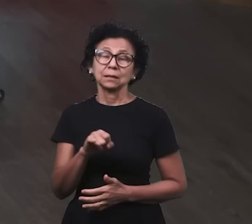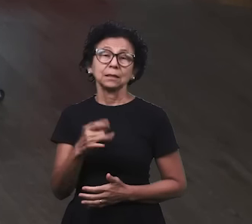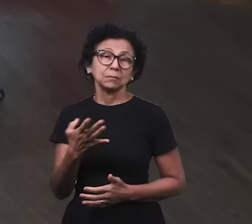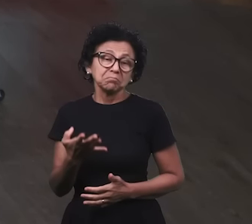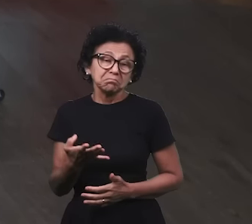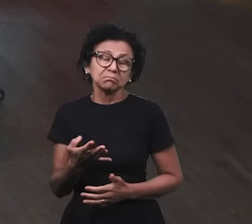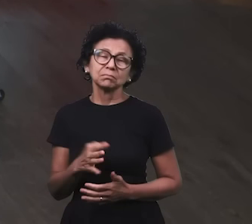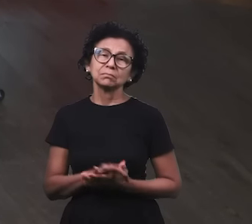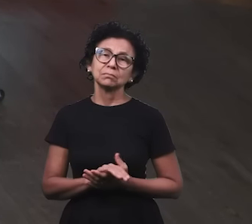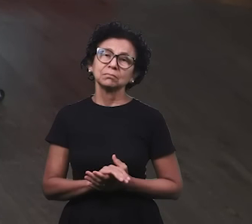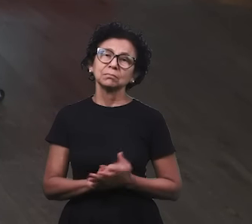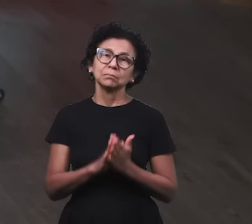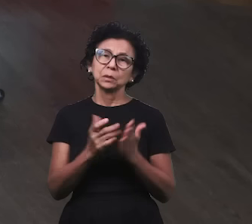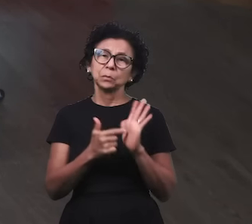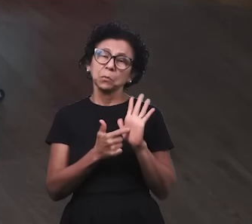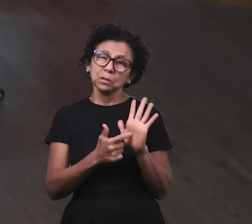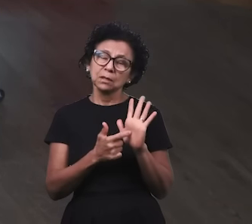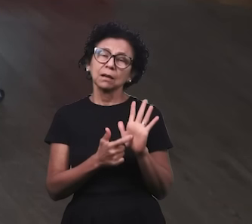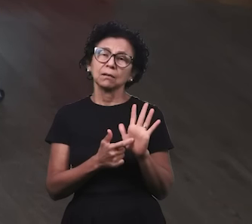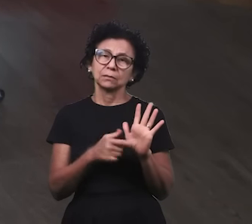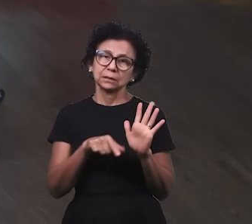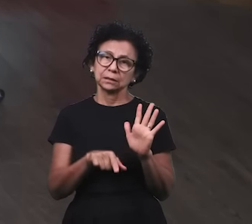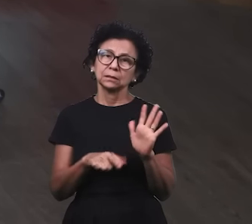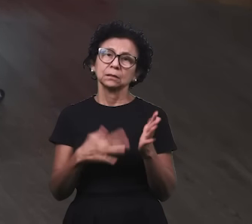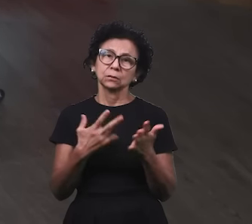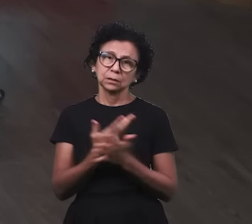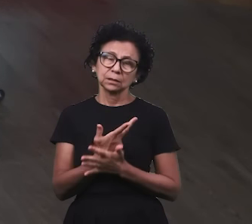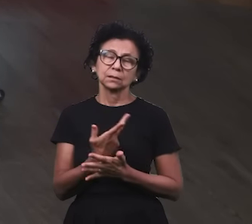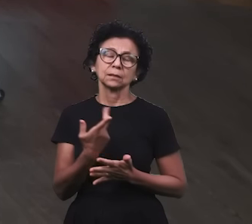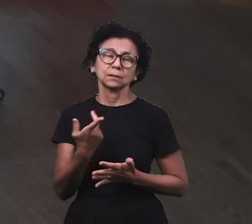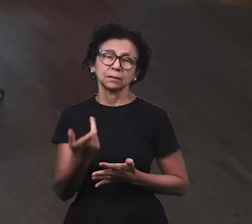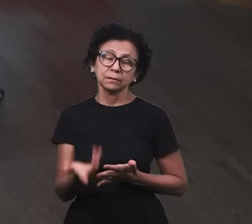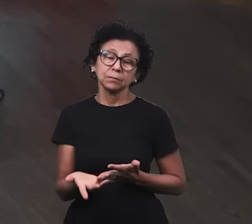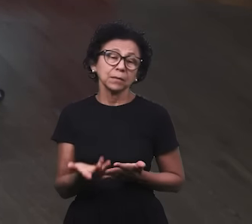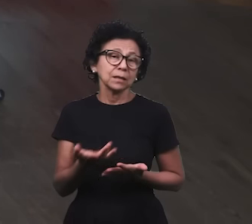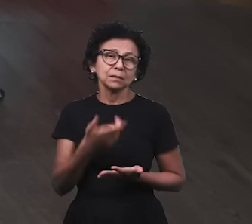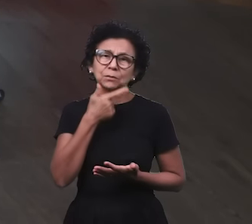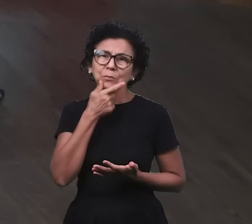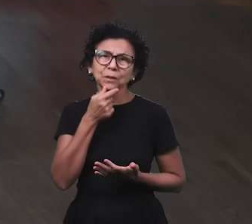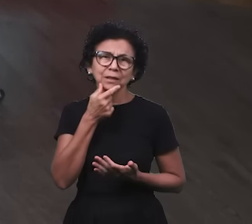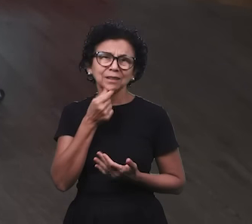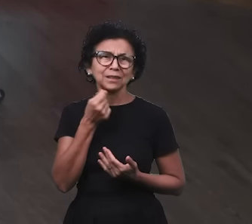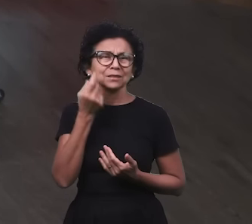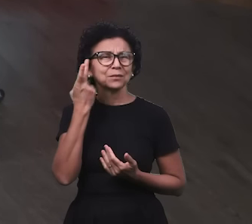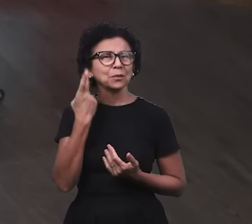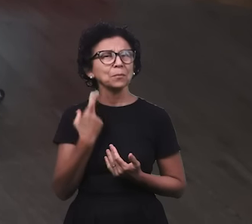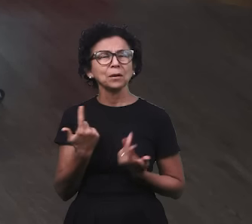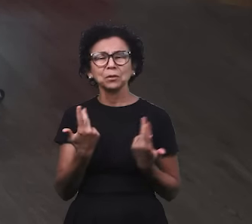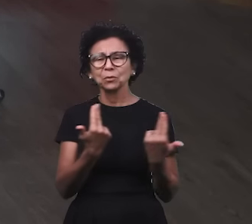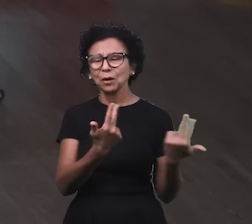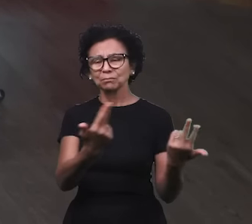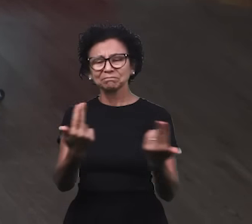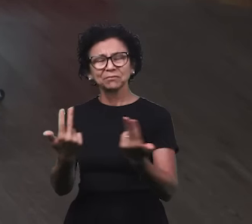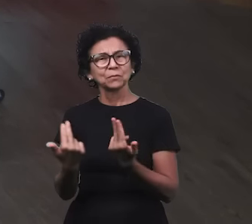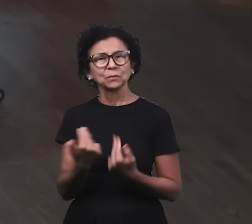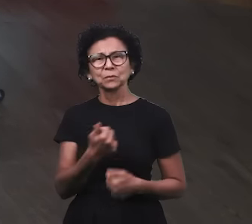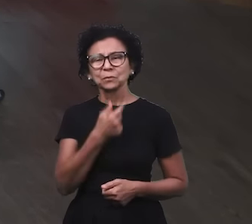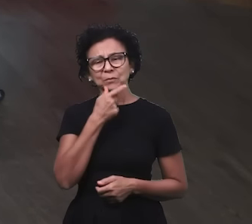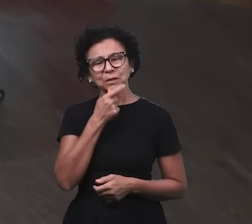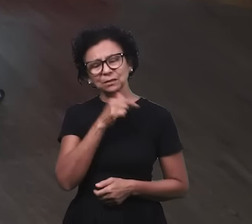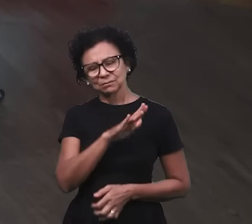estaria registrado na palavra, mas não está registrado, mostrando que ele foi um menino como outro